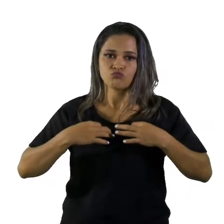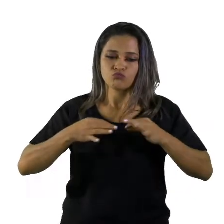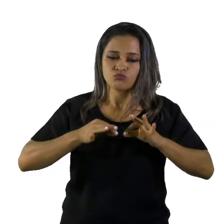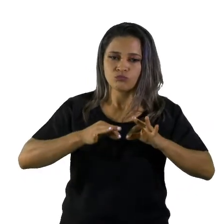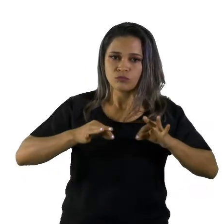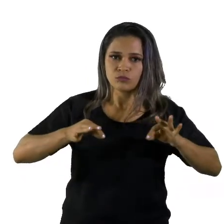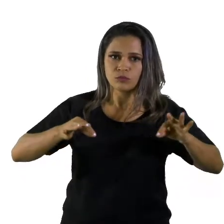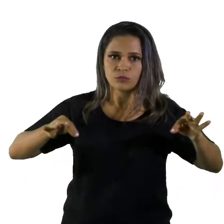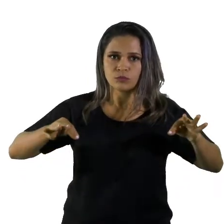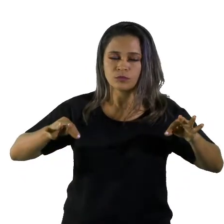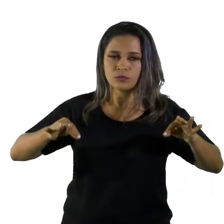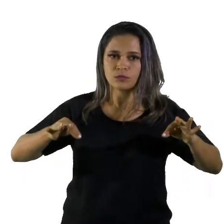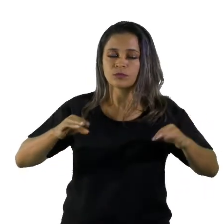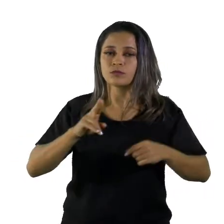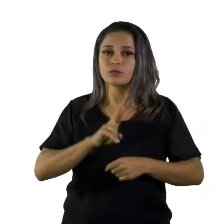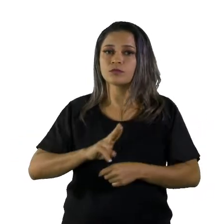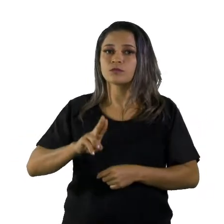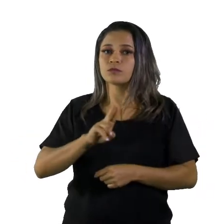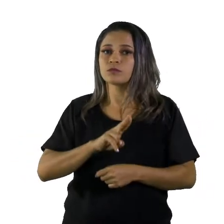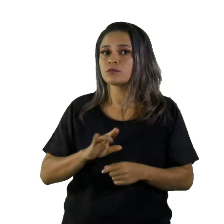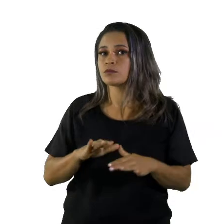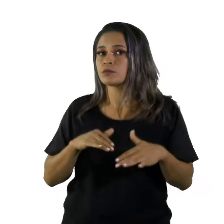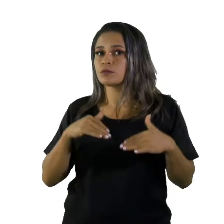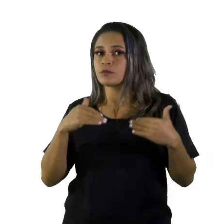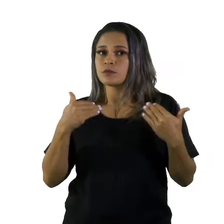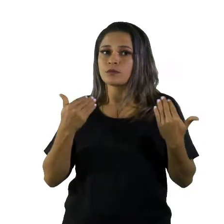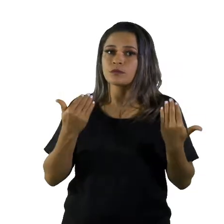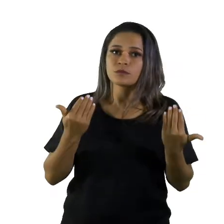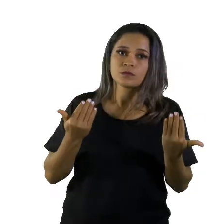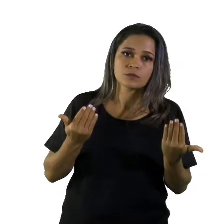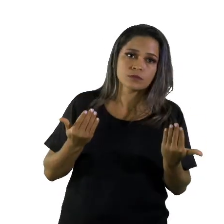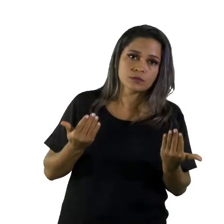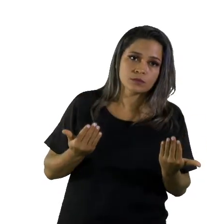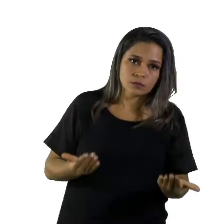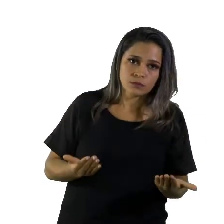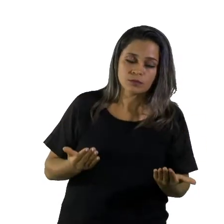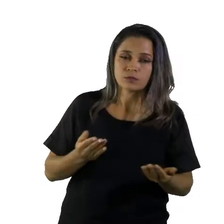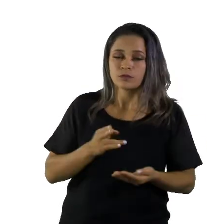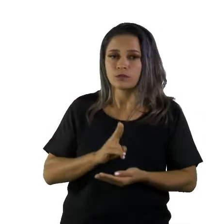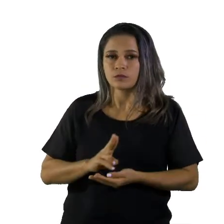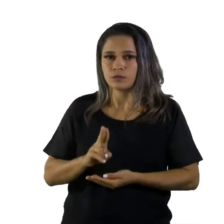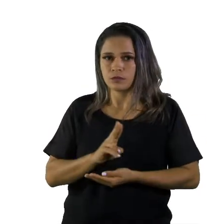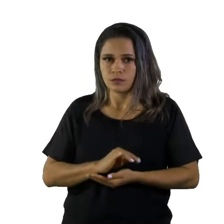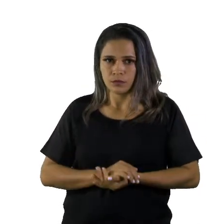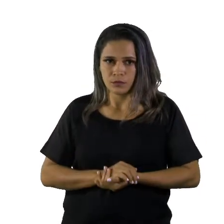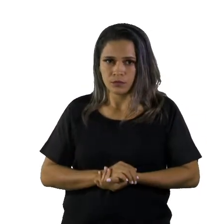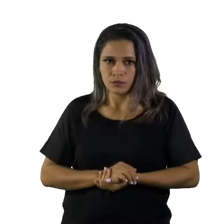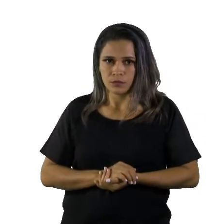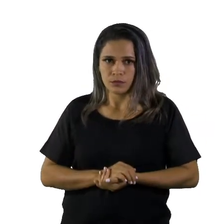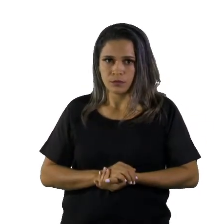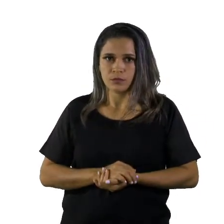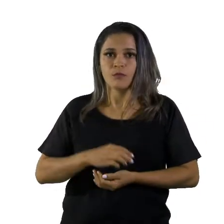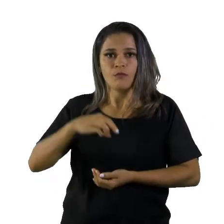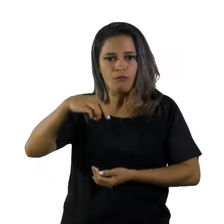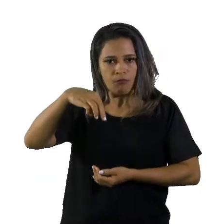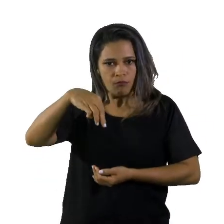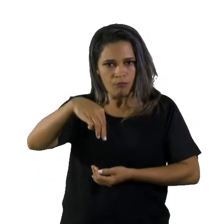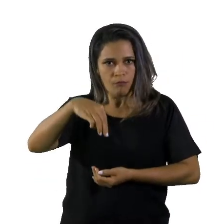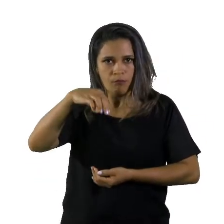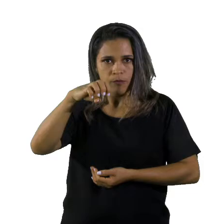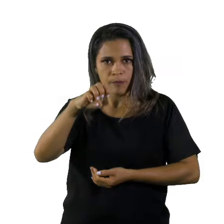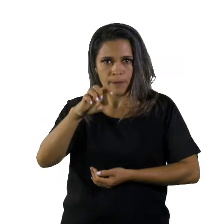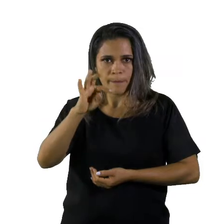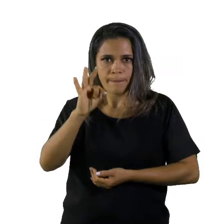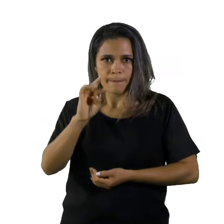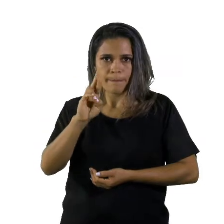eu devo utilizar? Qual a medida, a unidade de medida que eu devo utilizar? Eu vou utilizar o quê? Metros. E se